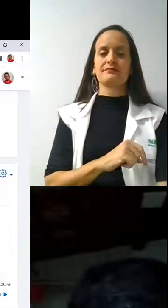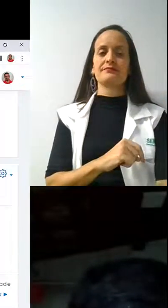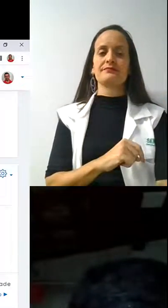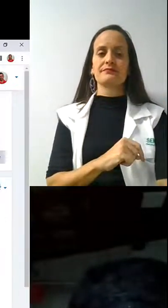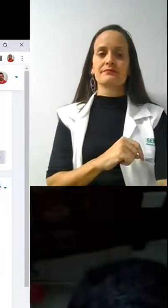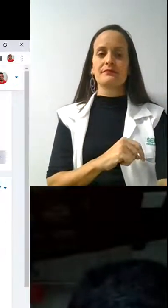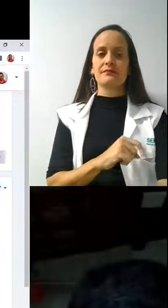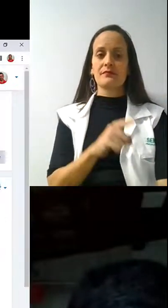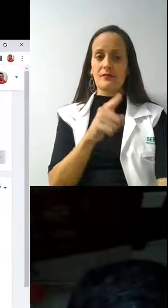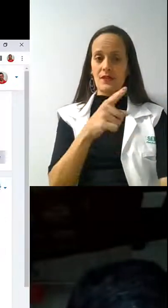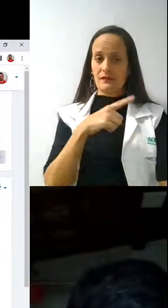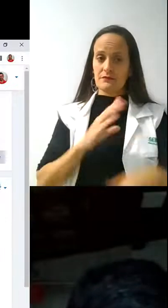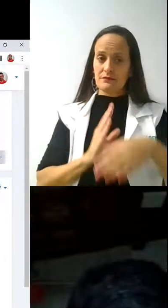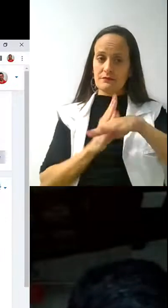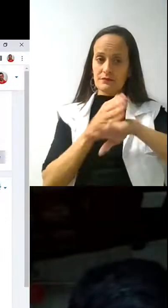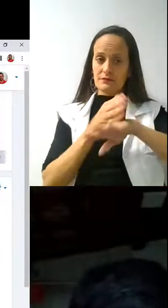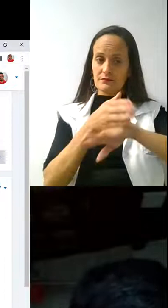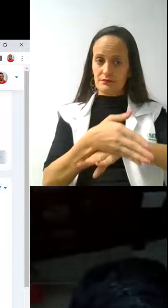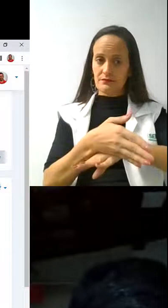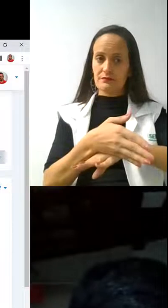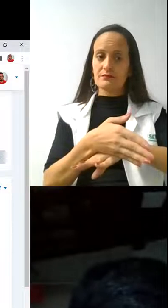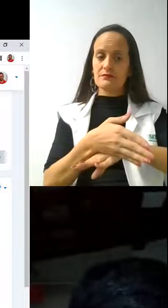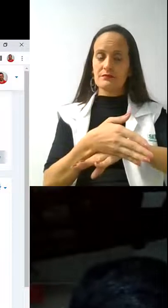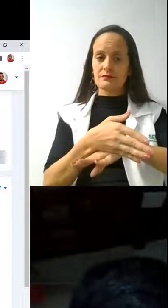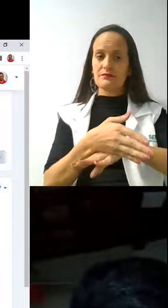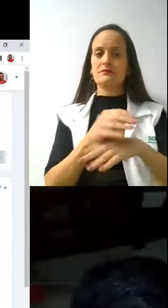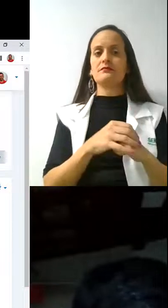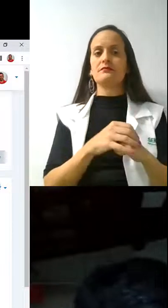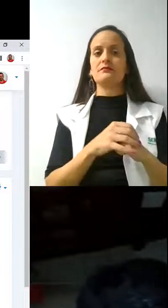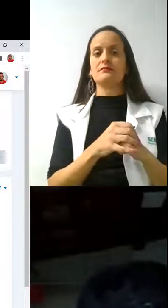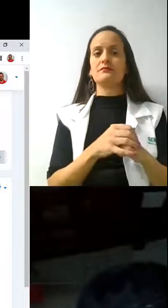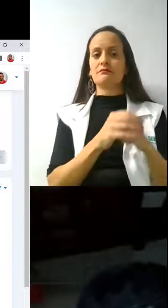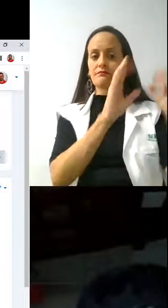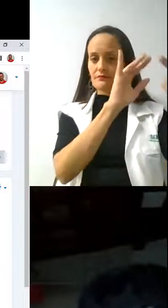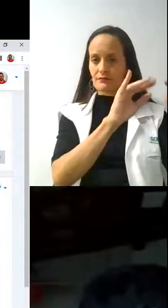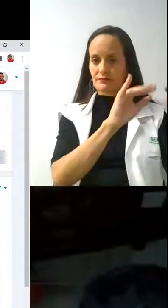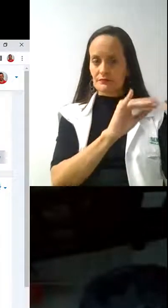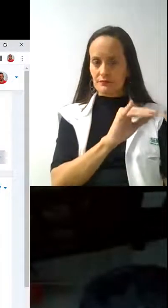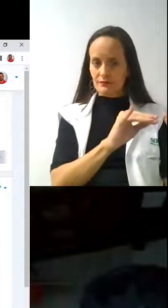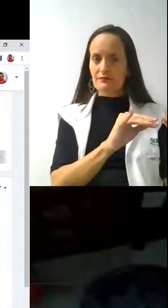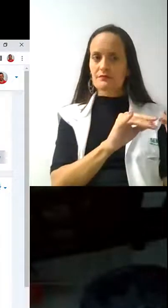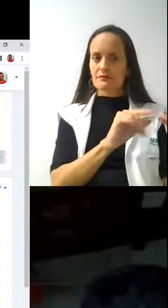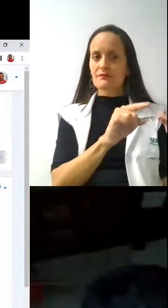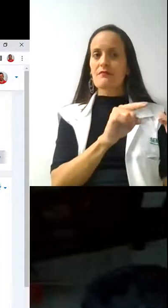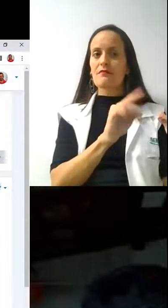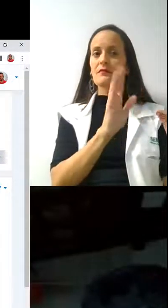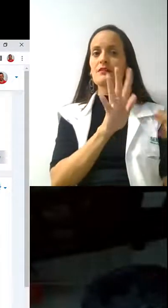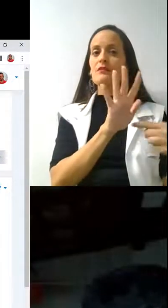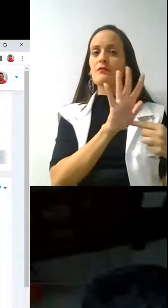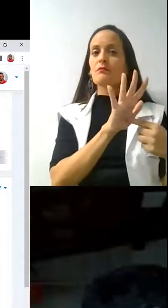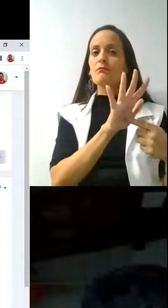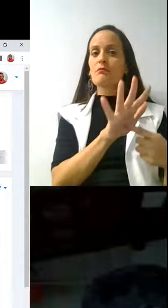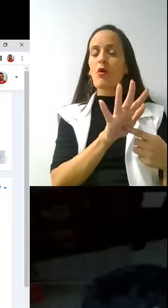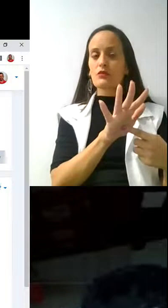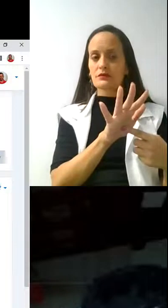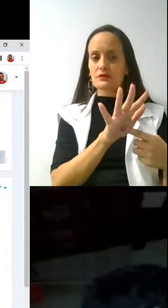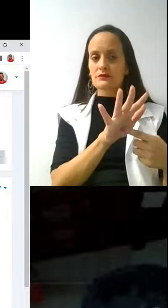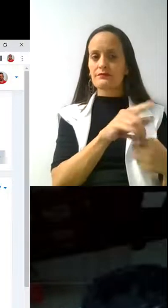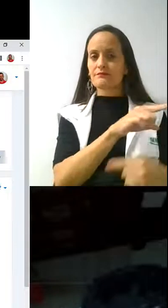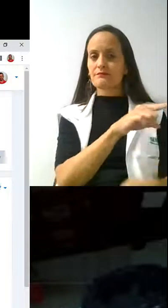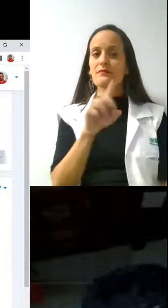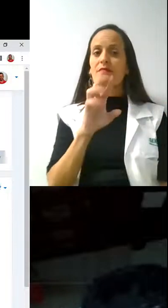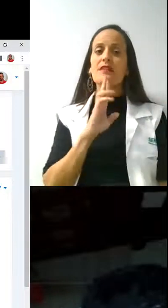Você vai entrar no conteúdo virtual aqui, né? E aí aqui, quando você vai passando o conteúdo virtual, ele já está estruturado para você o quê? Responder